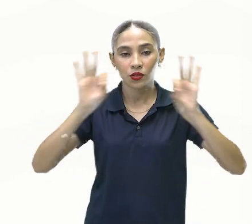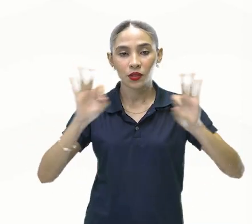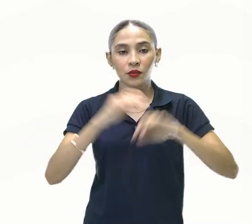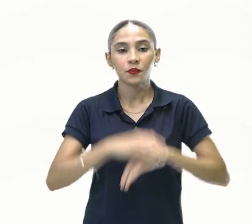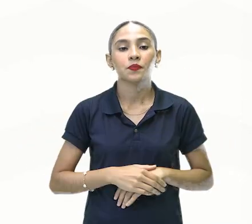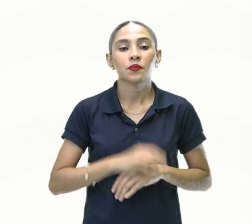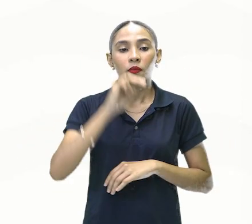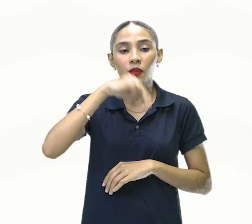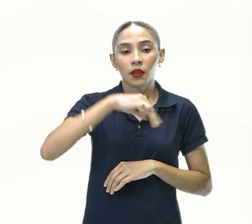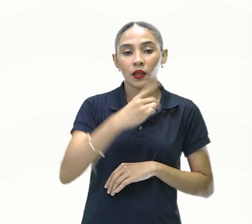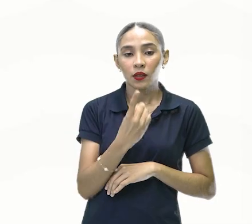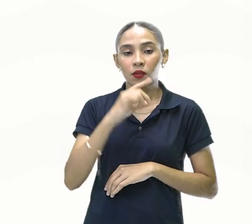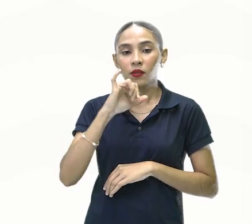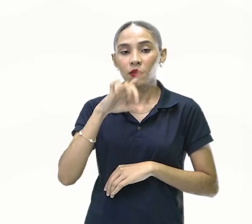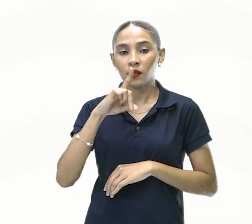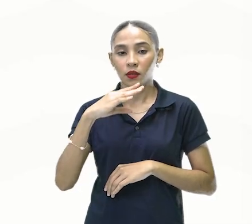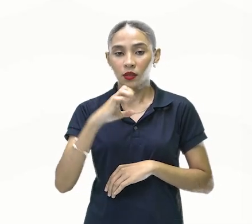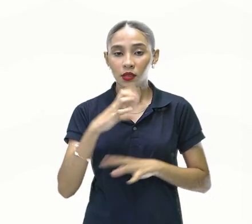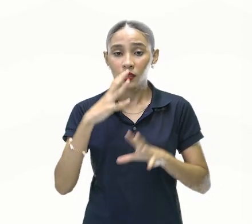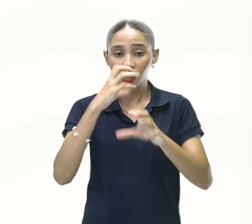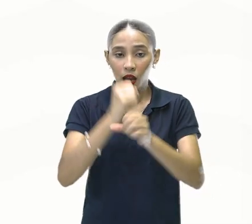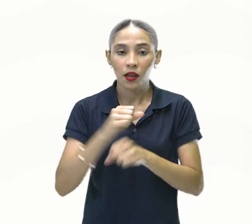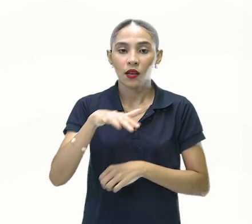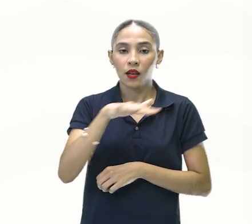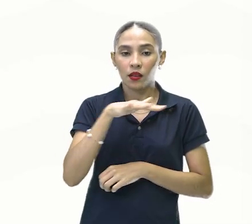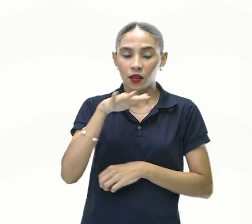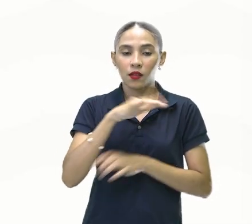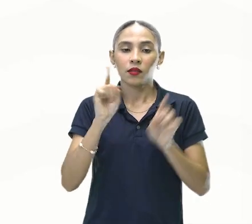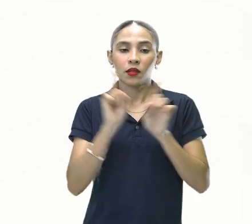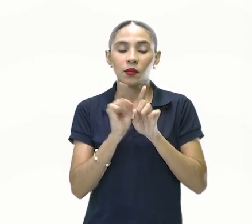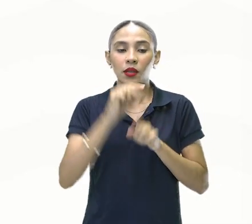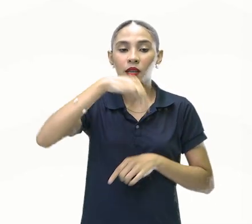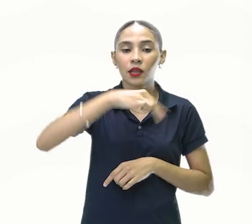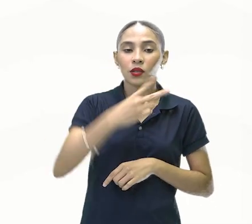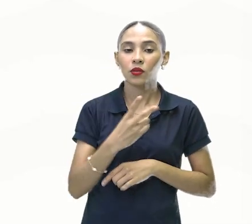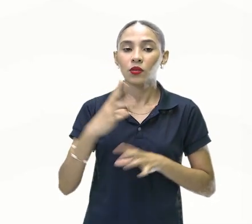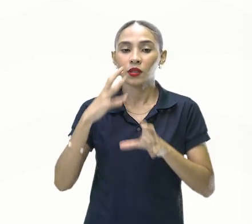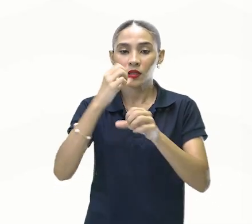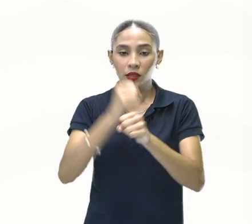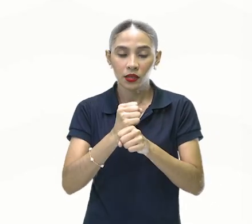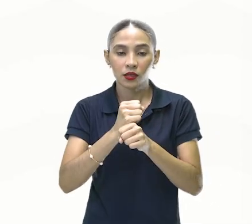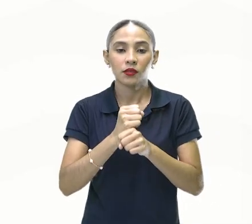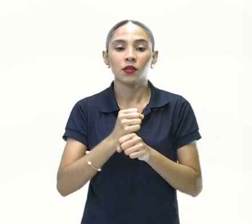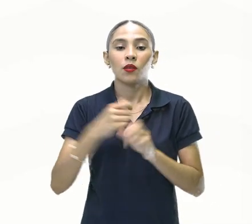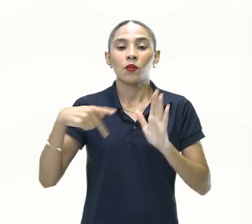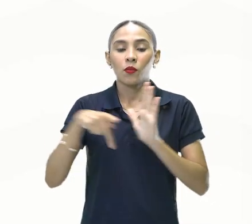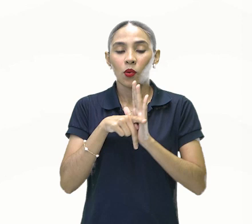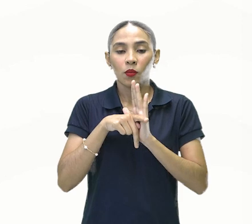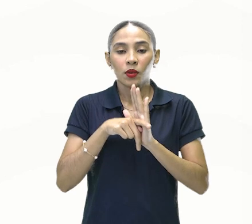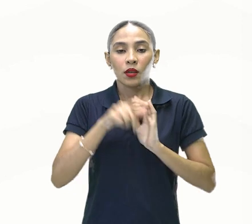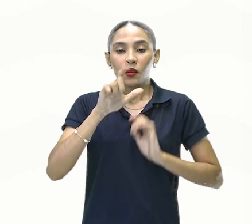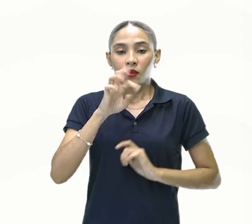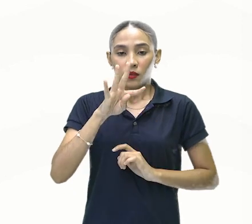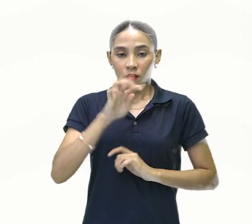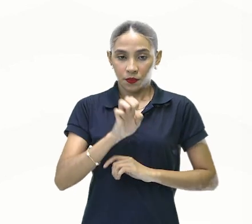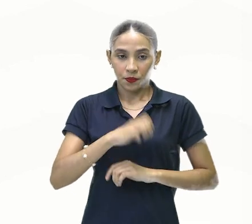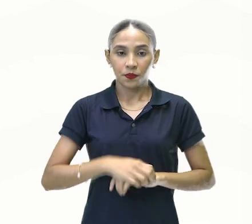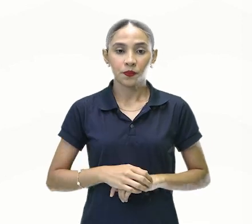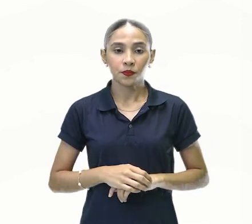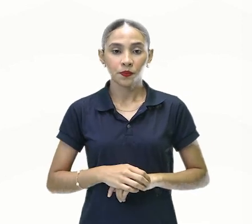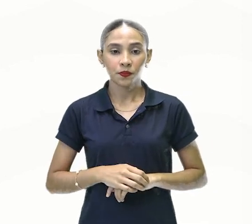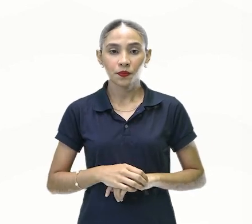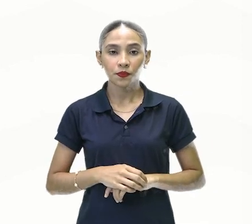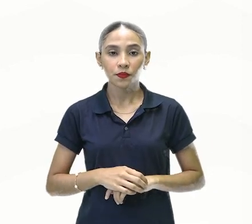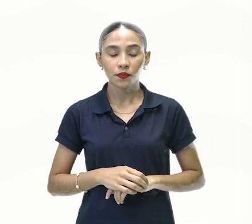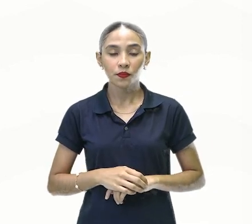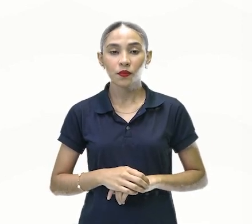e V2. E aí os índices de refração, N1 do meio e N2, o índice de refração da nossa